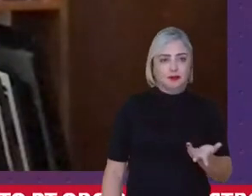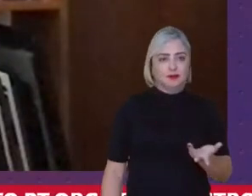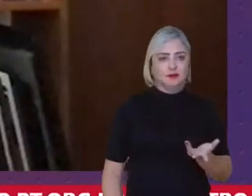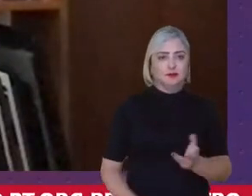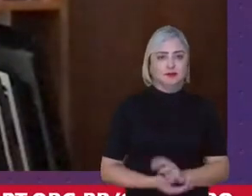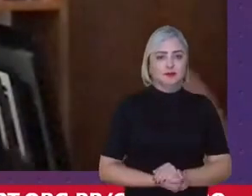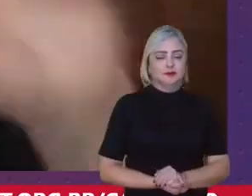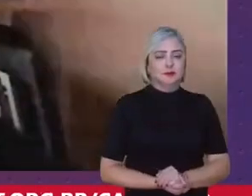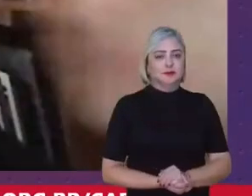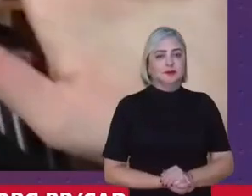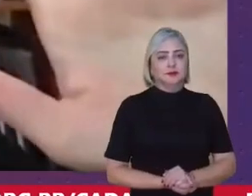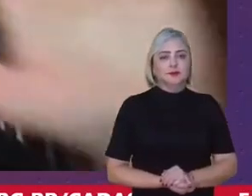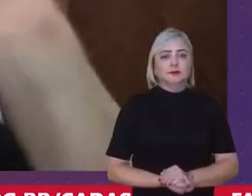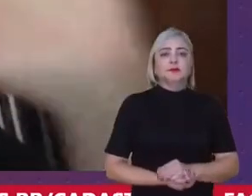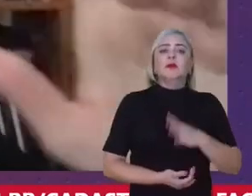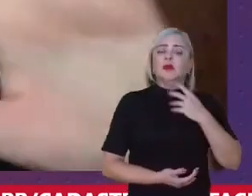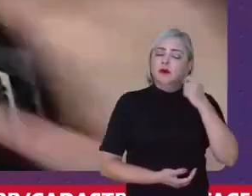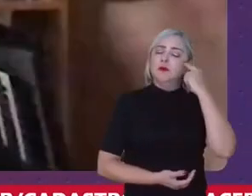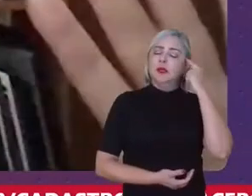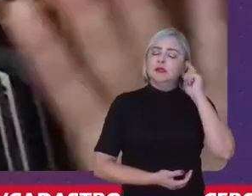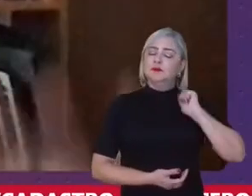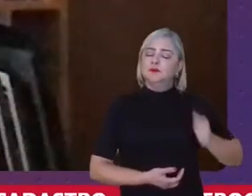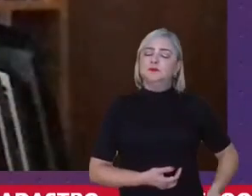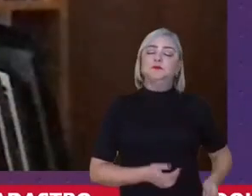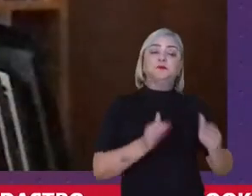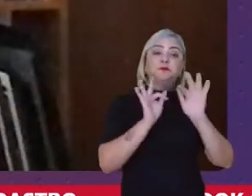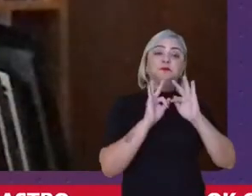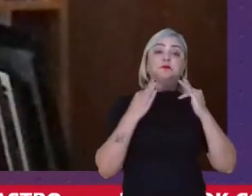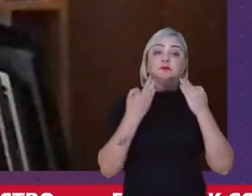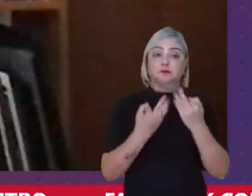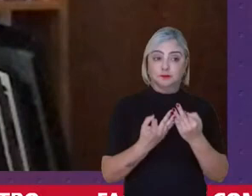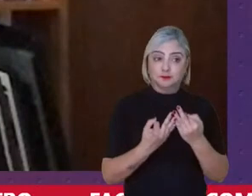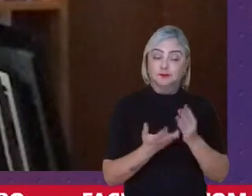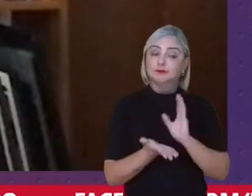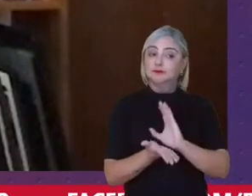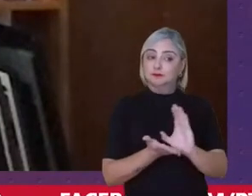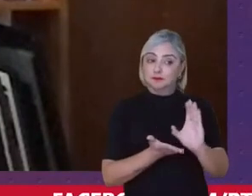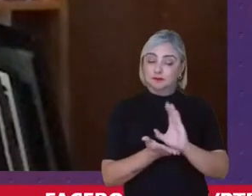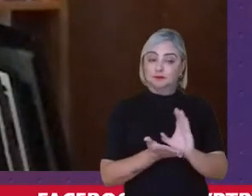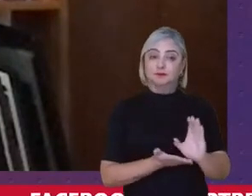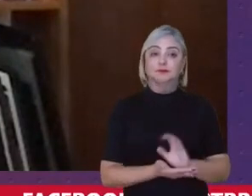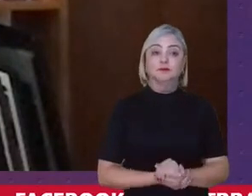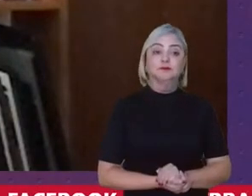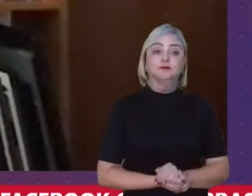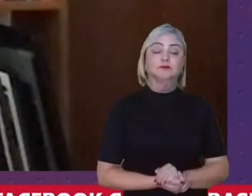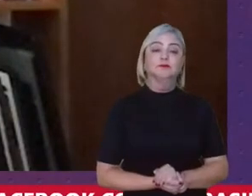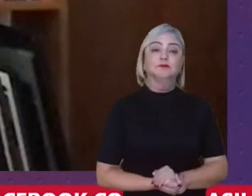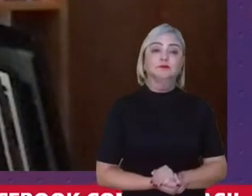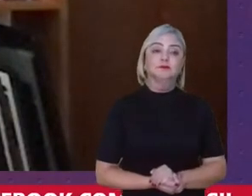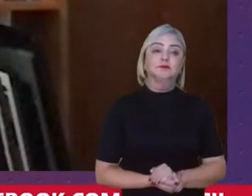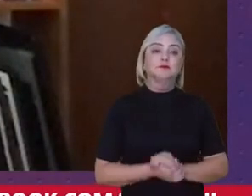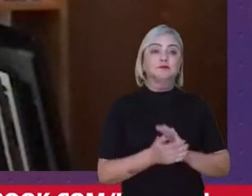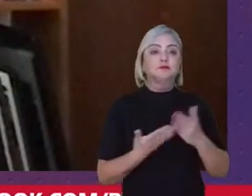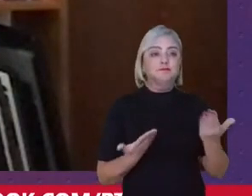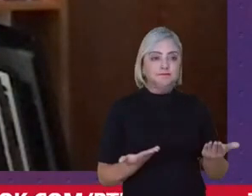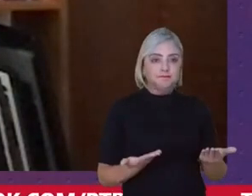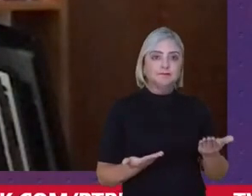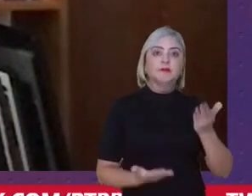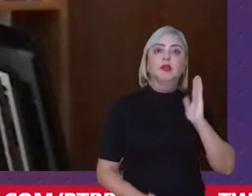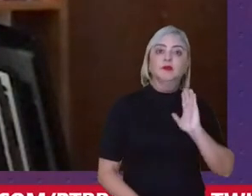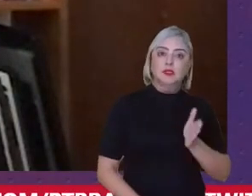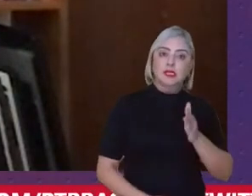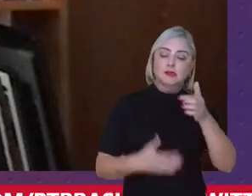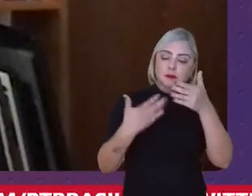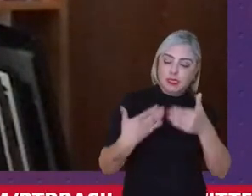Então, vamos pensar o Bolsa Família como um grande investimento, né? E aí, entrando naquilo que eu